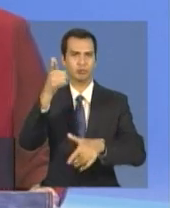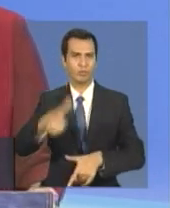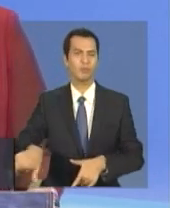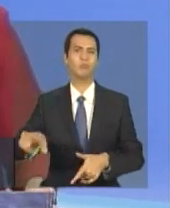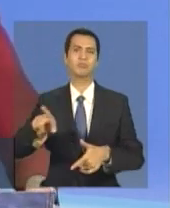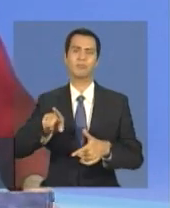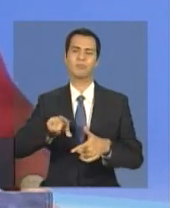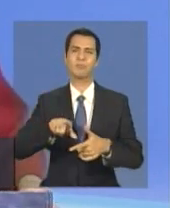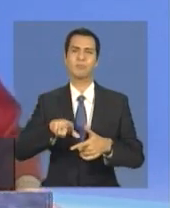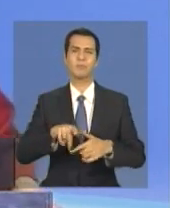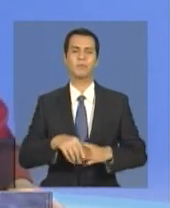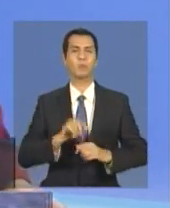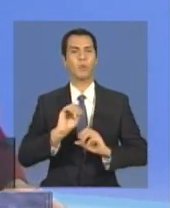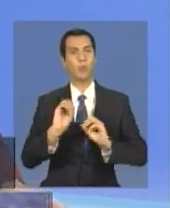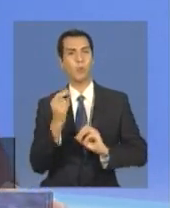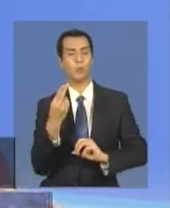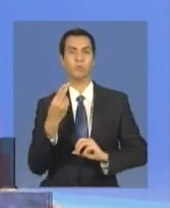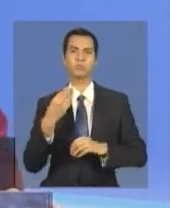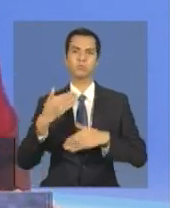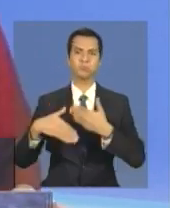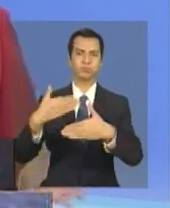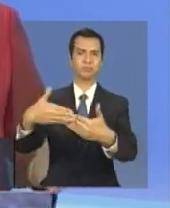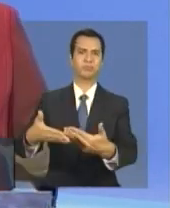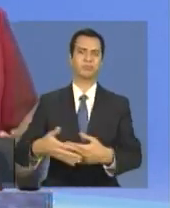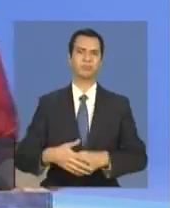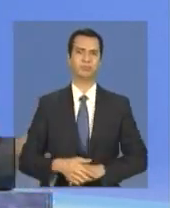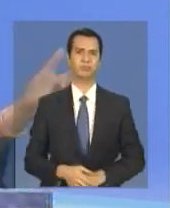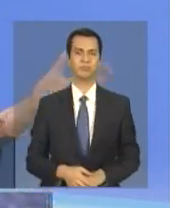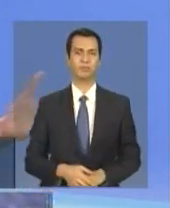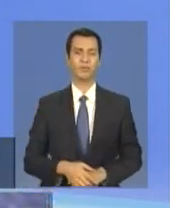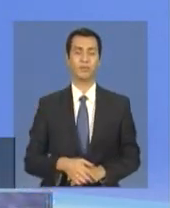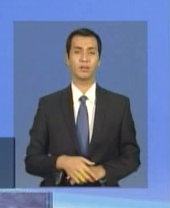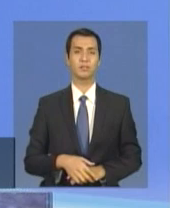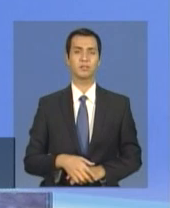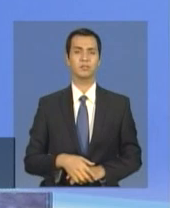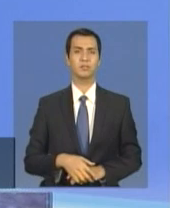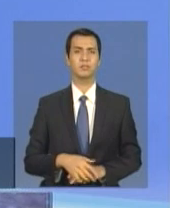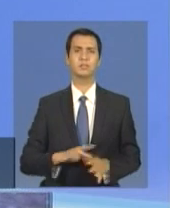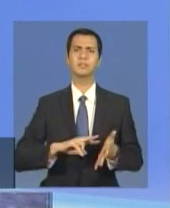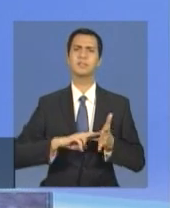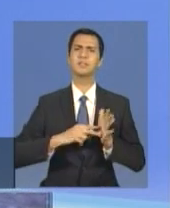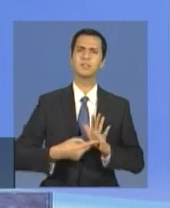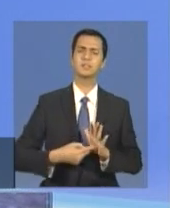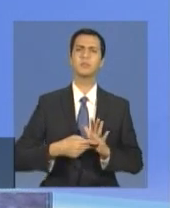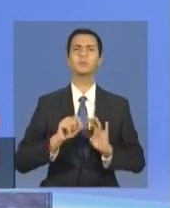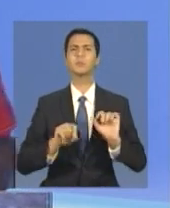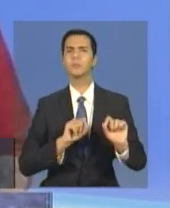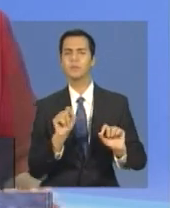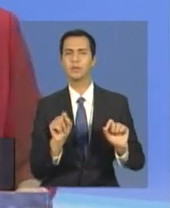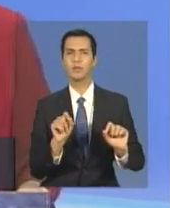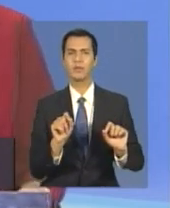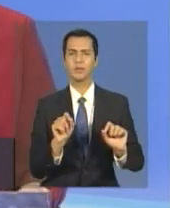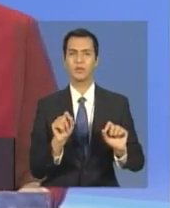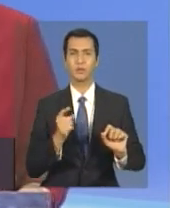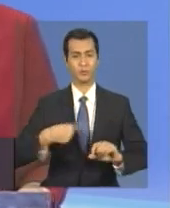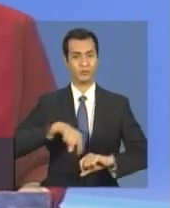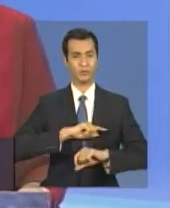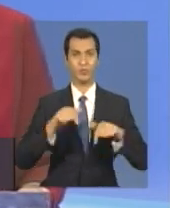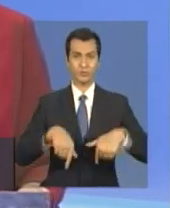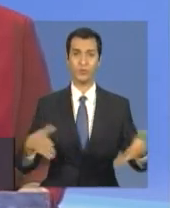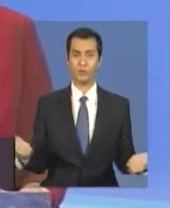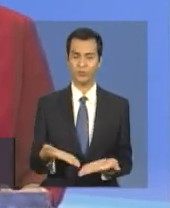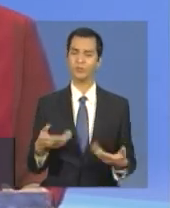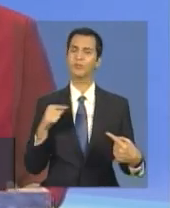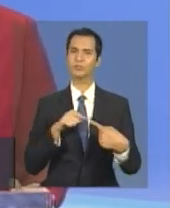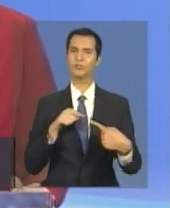forma, ou construído. Nesse sentido, eu acho que aqui nós estamos celebrando isso. E, finalmente, eu